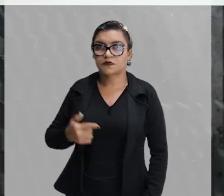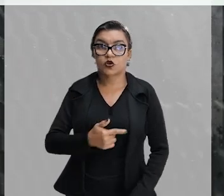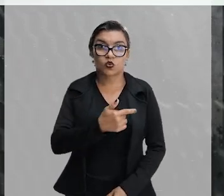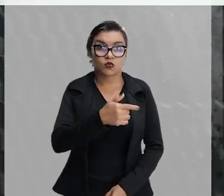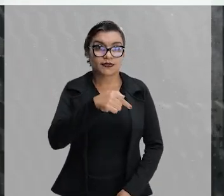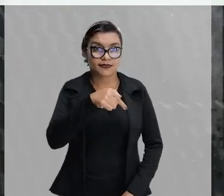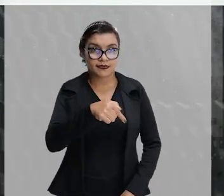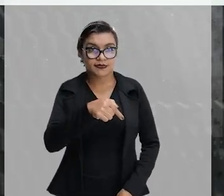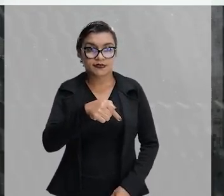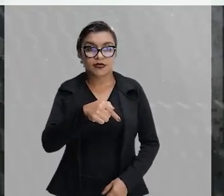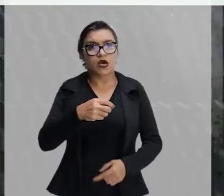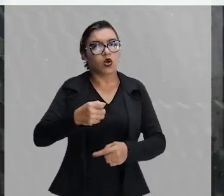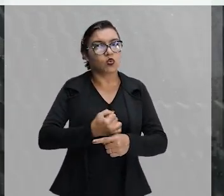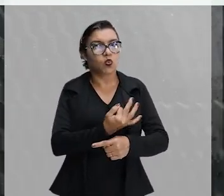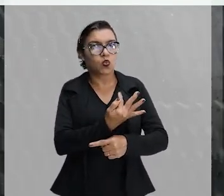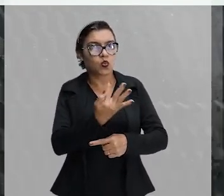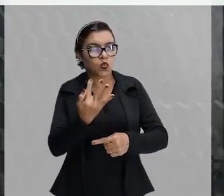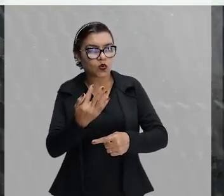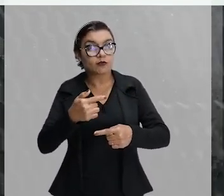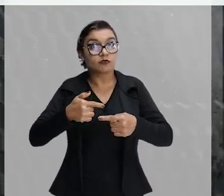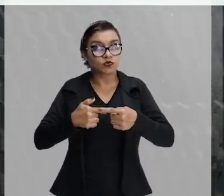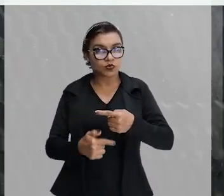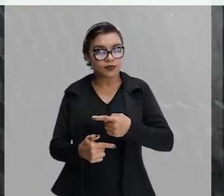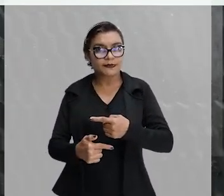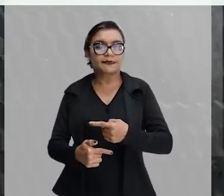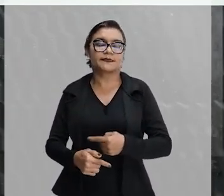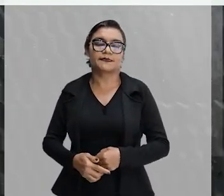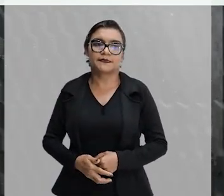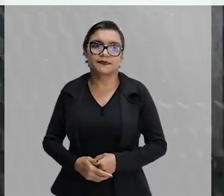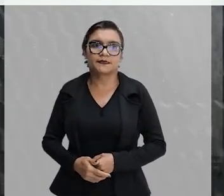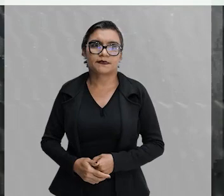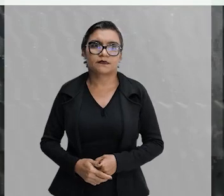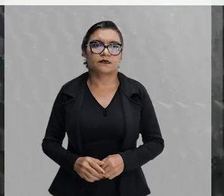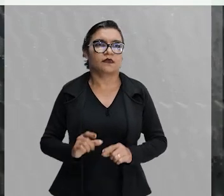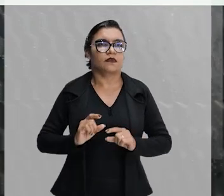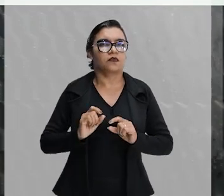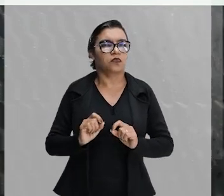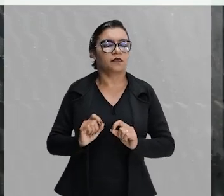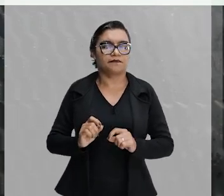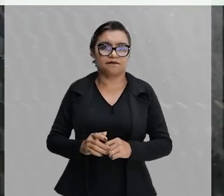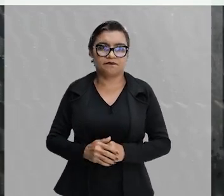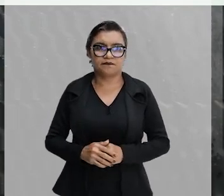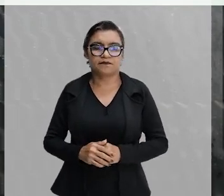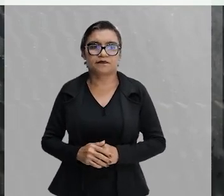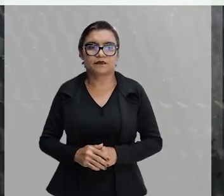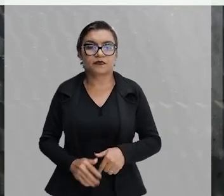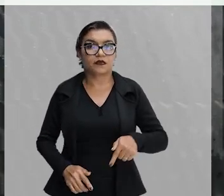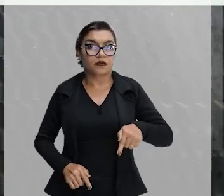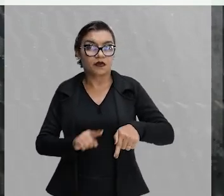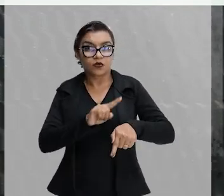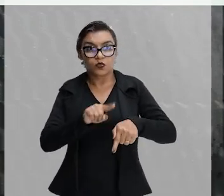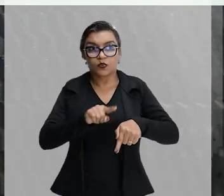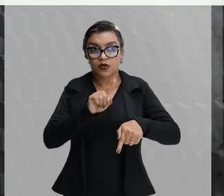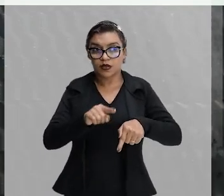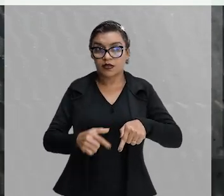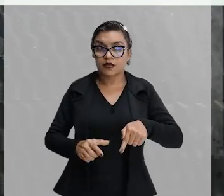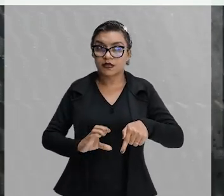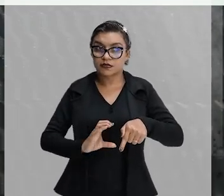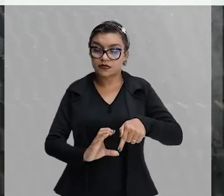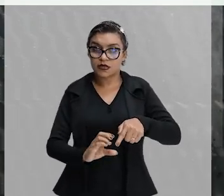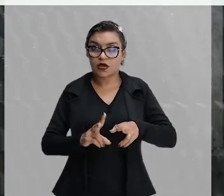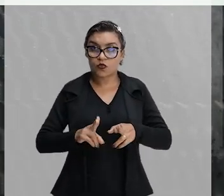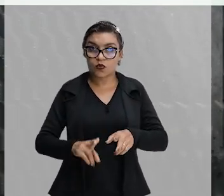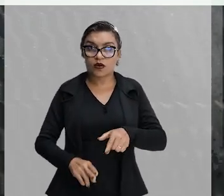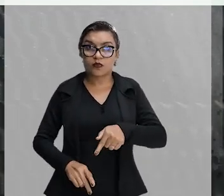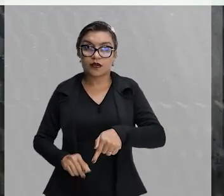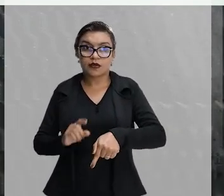isso sobre 2, não é isso? Então, Q duas linhas C vai ser igual a Q'